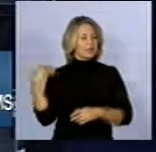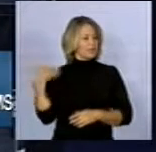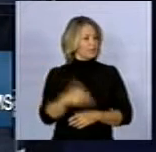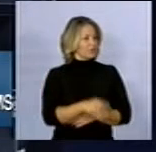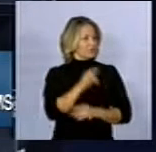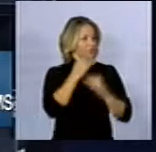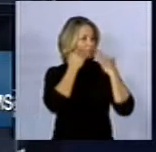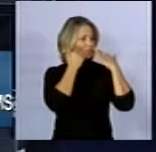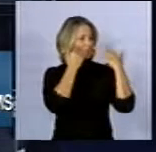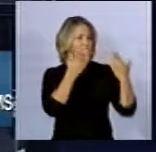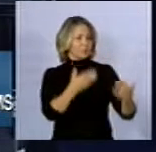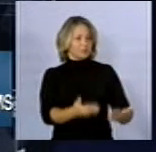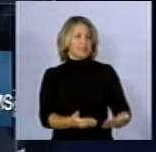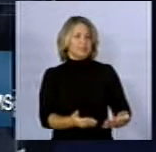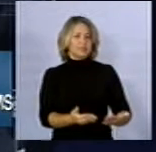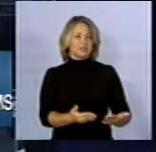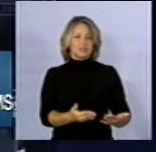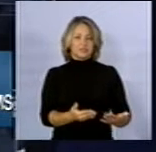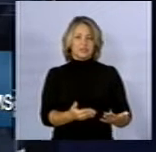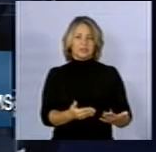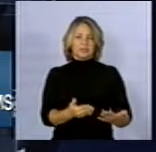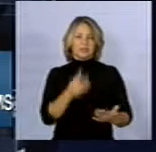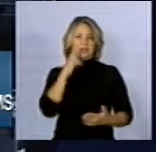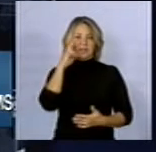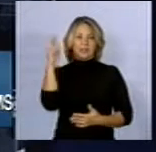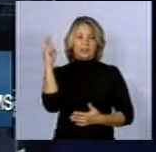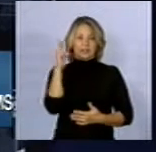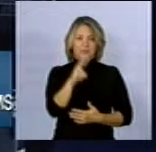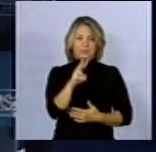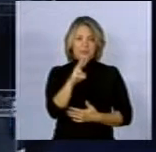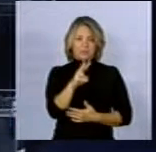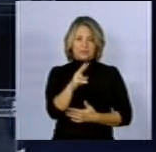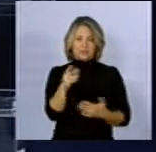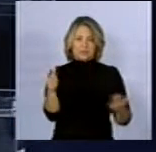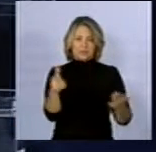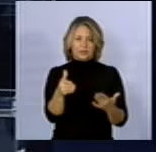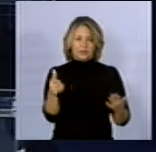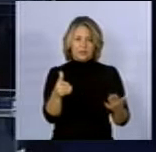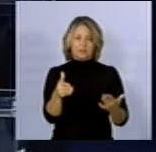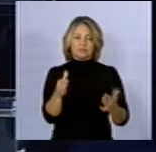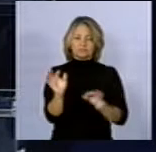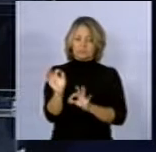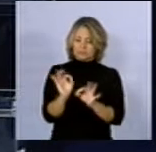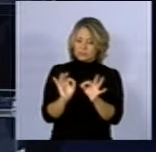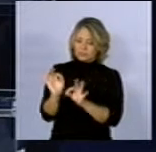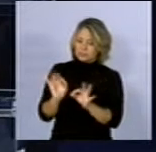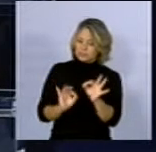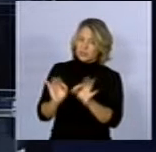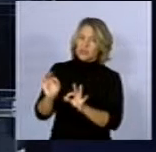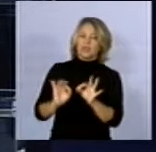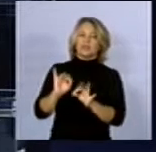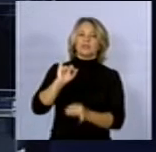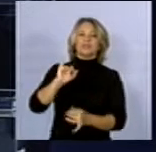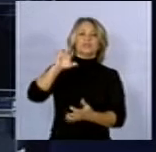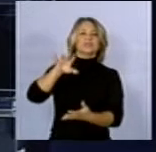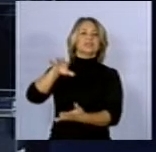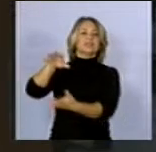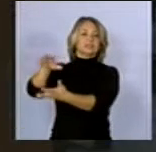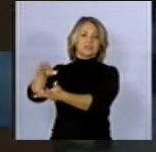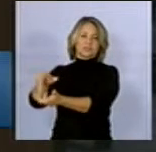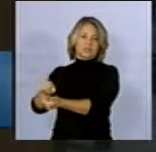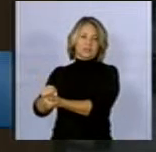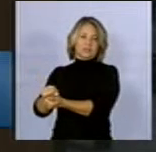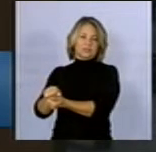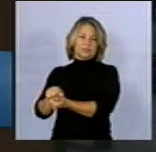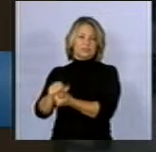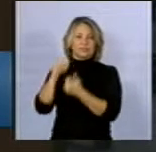para apresentar a visão das organizações internacionais.